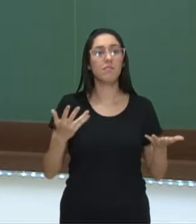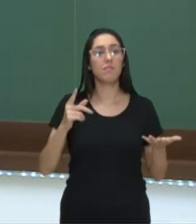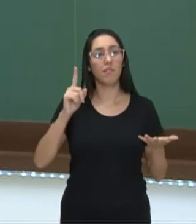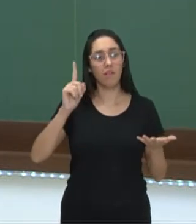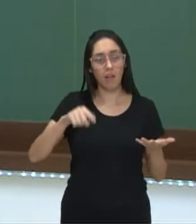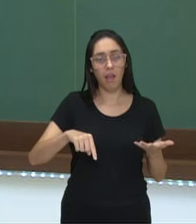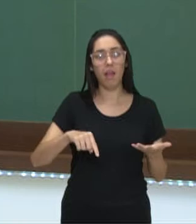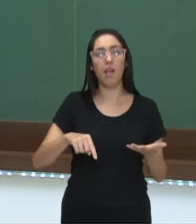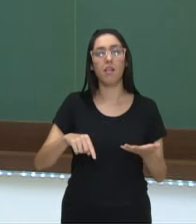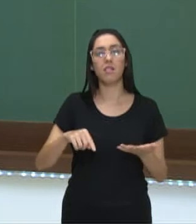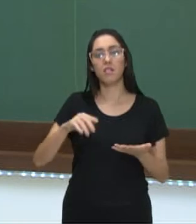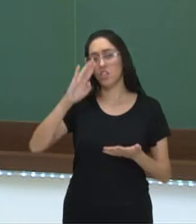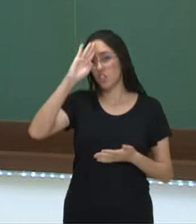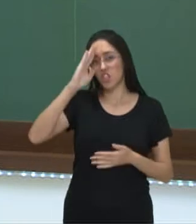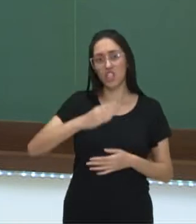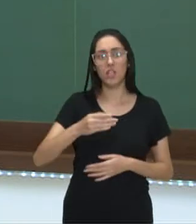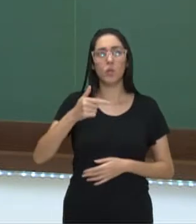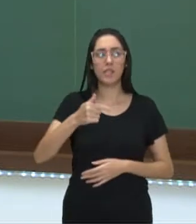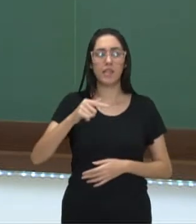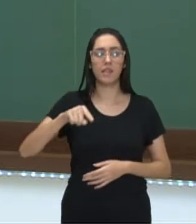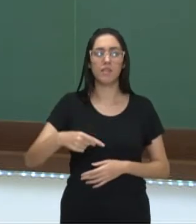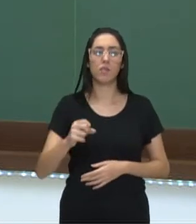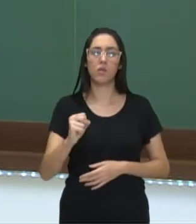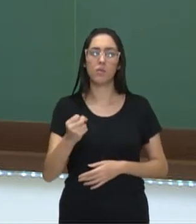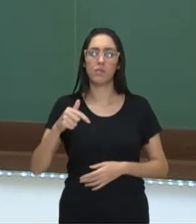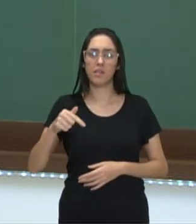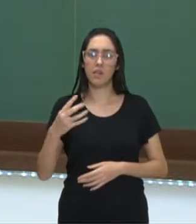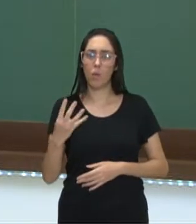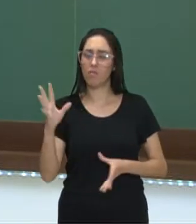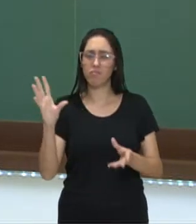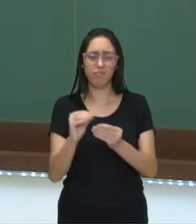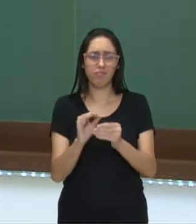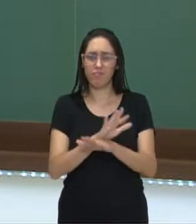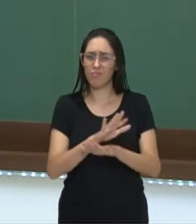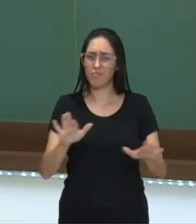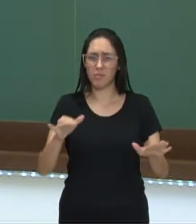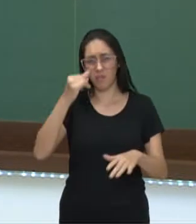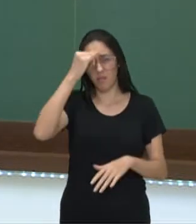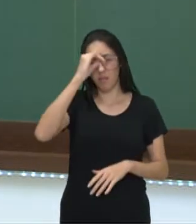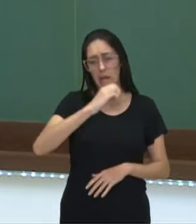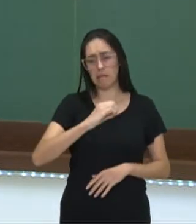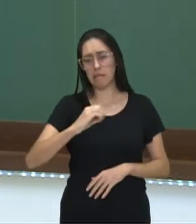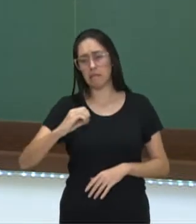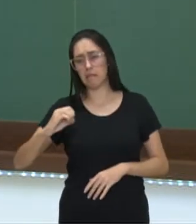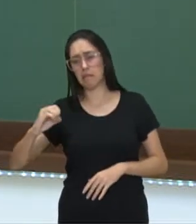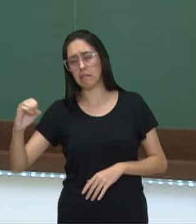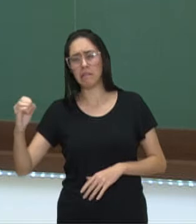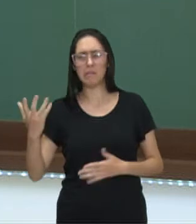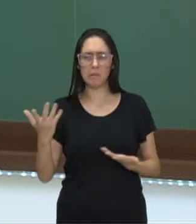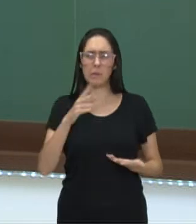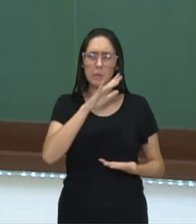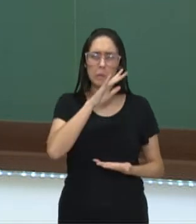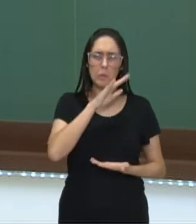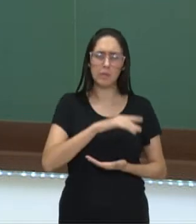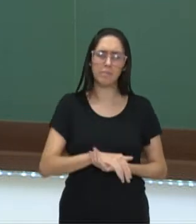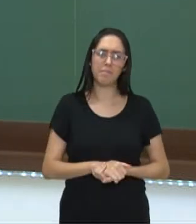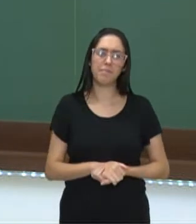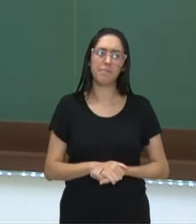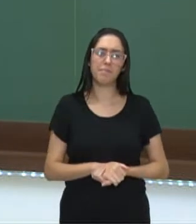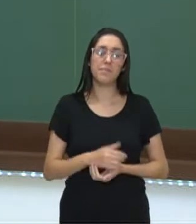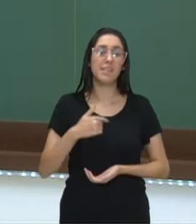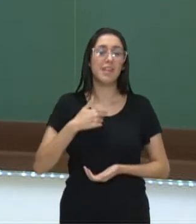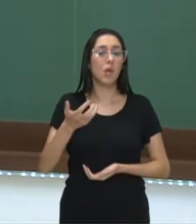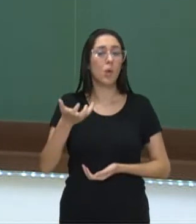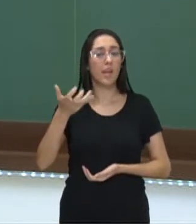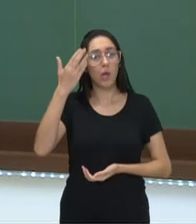ó, 7,874. Bem melhor do que trabalhar com um número gigantesco, tá bom? Eu quero